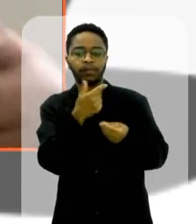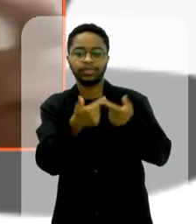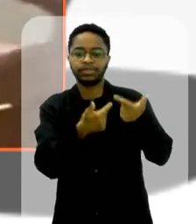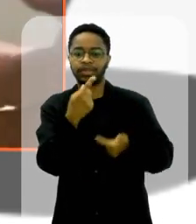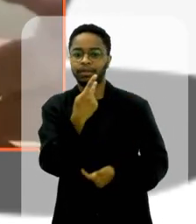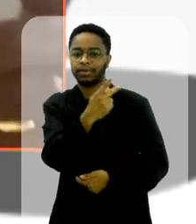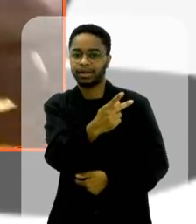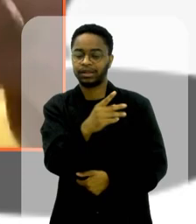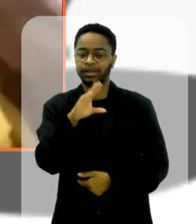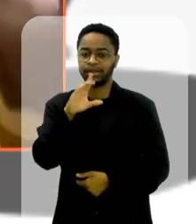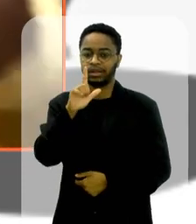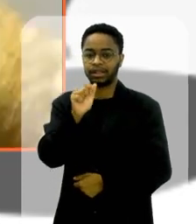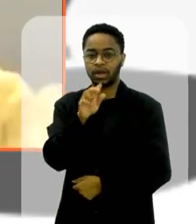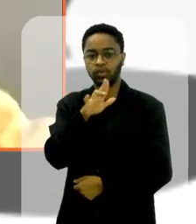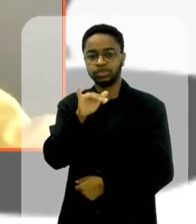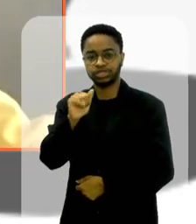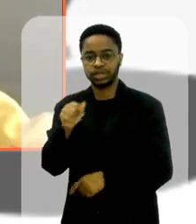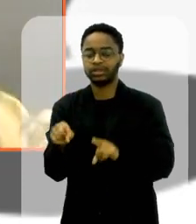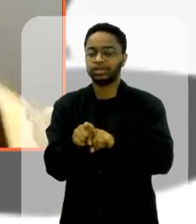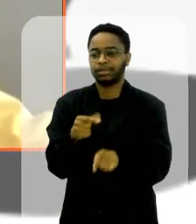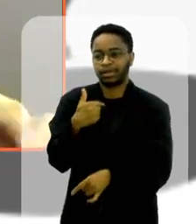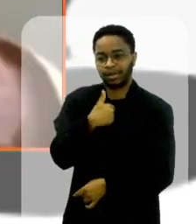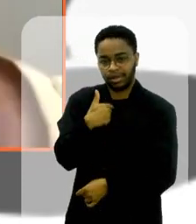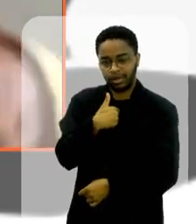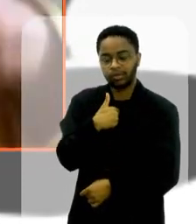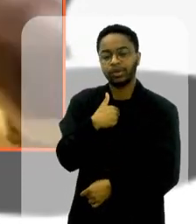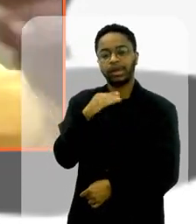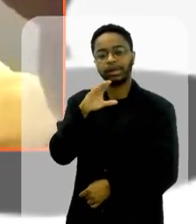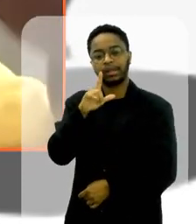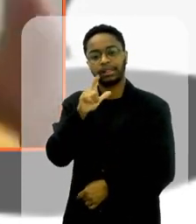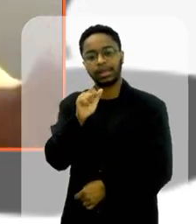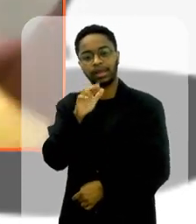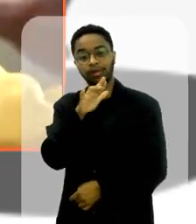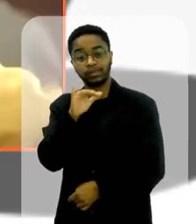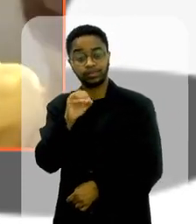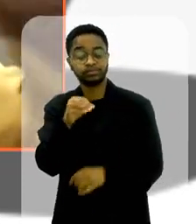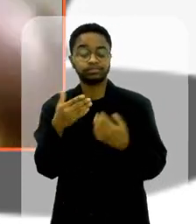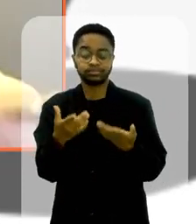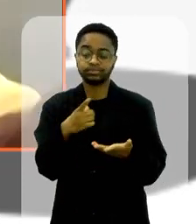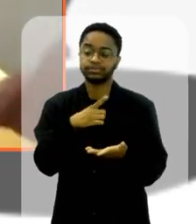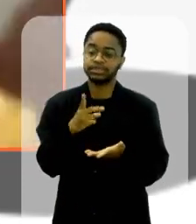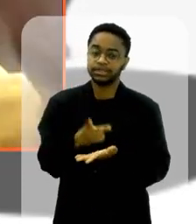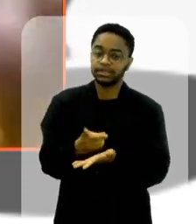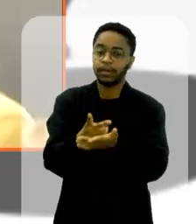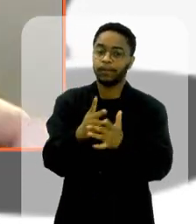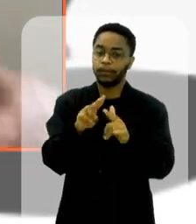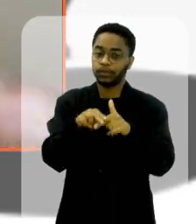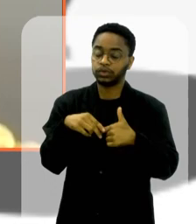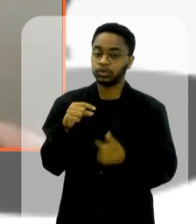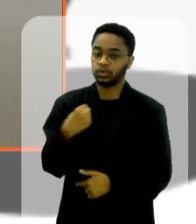trabalho feito pela Cláudia, feito por mim, Clério José Borges. Então,